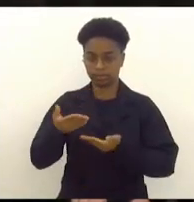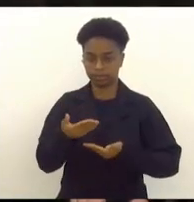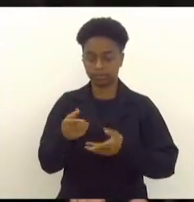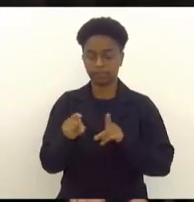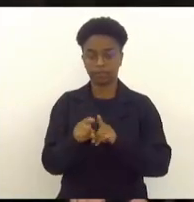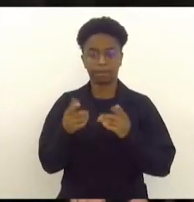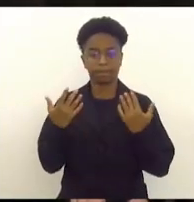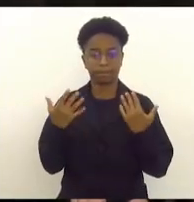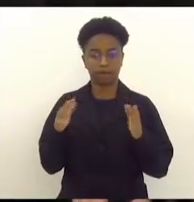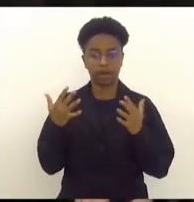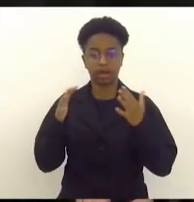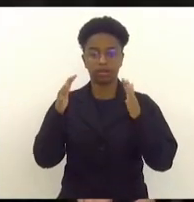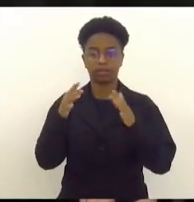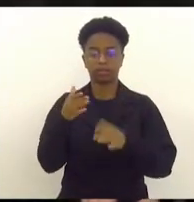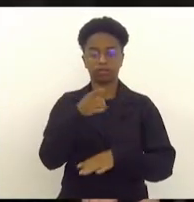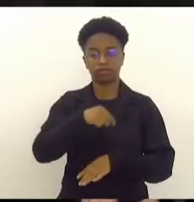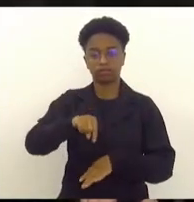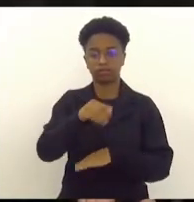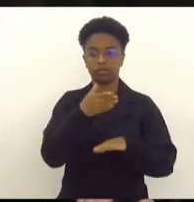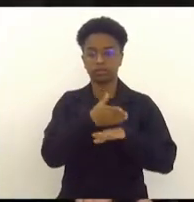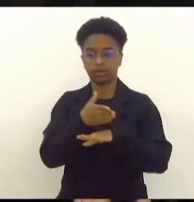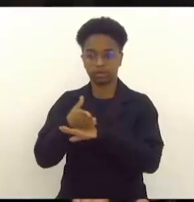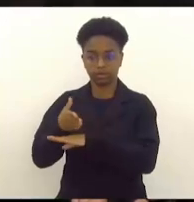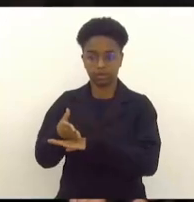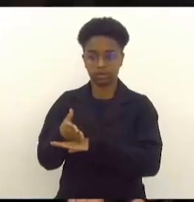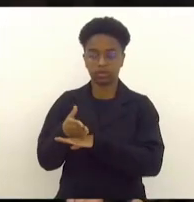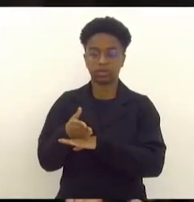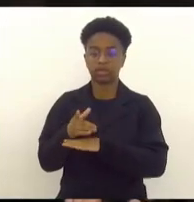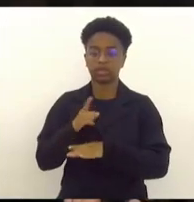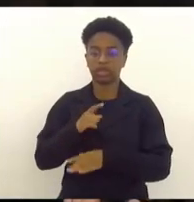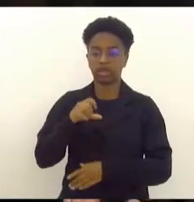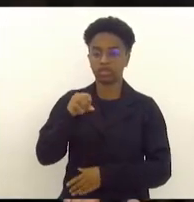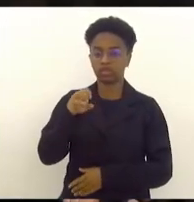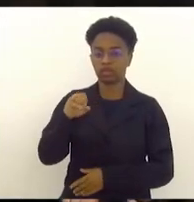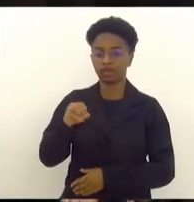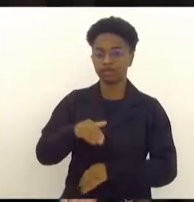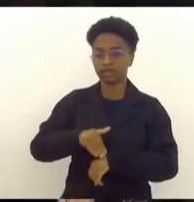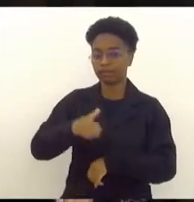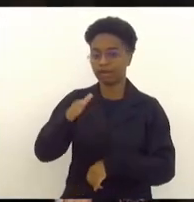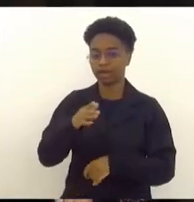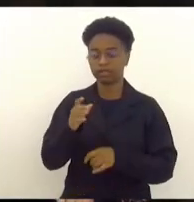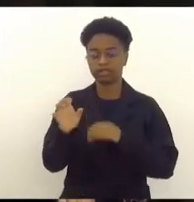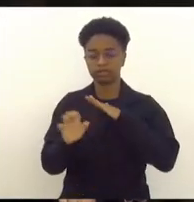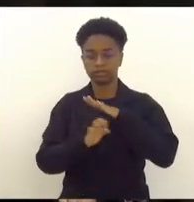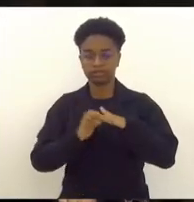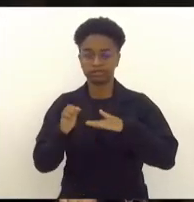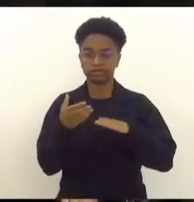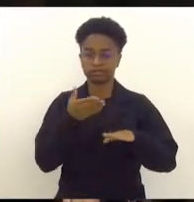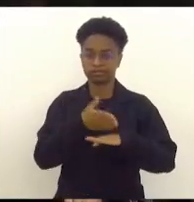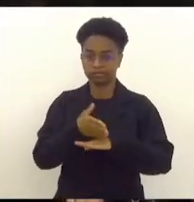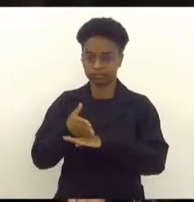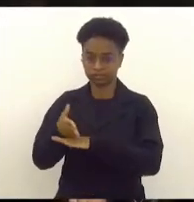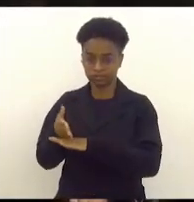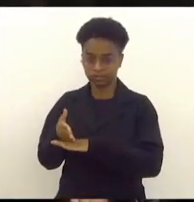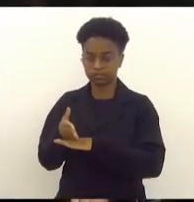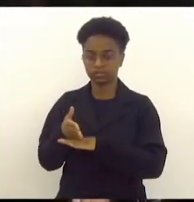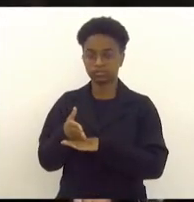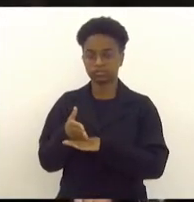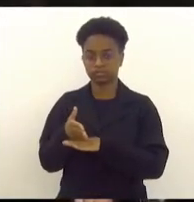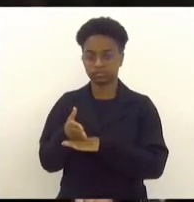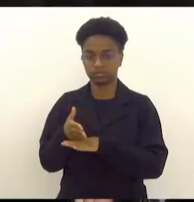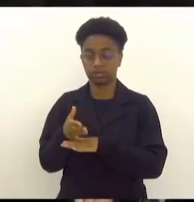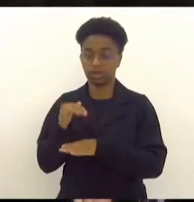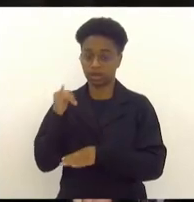parabenizando a participação do cluster são mais de 90 empresas que participam desta